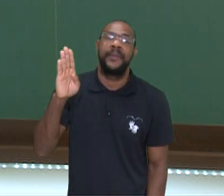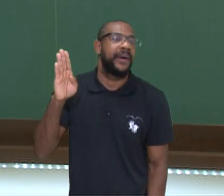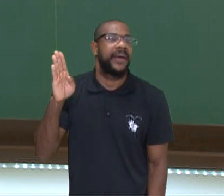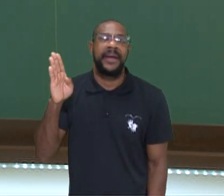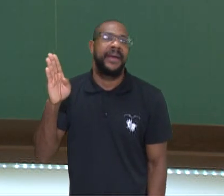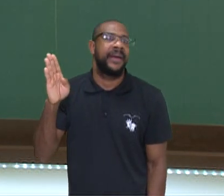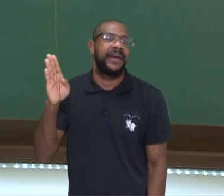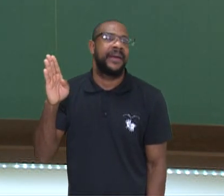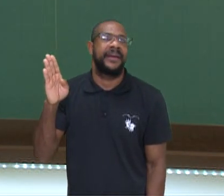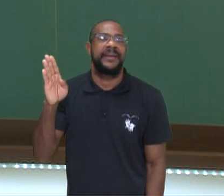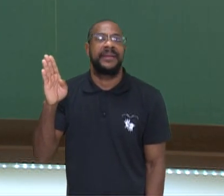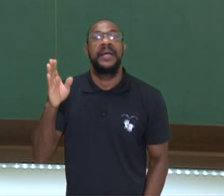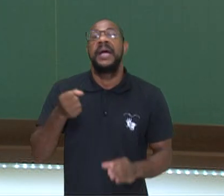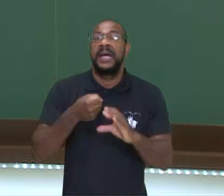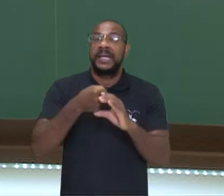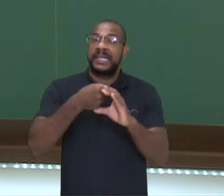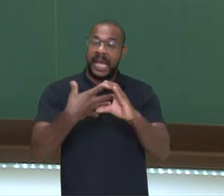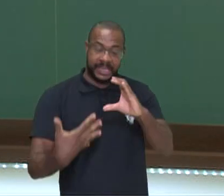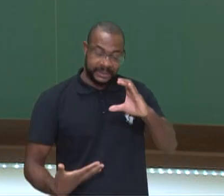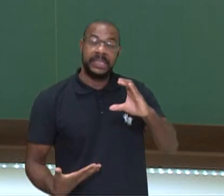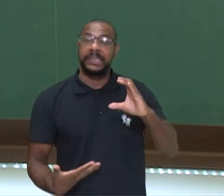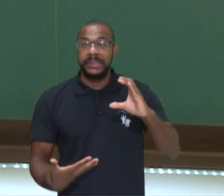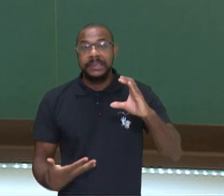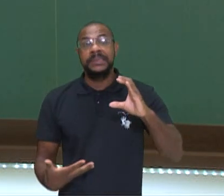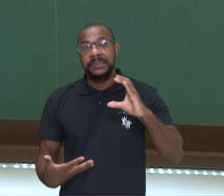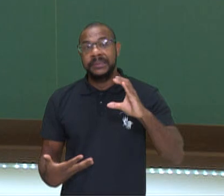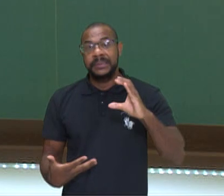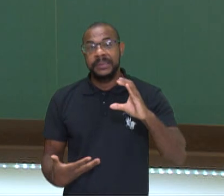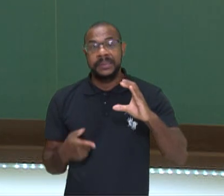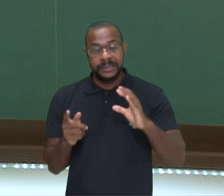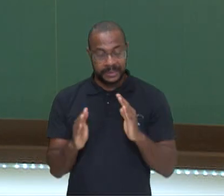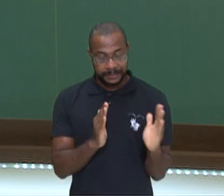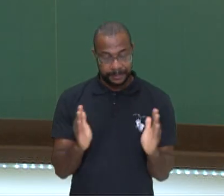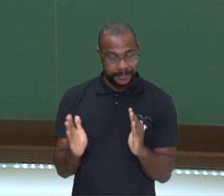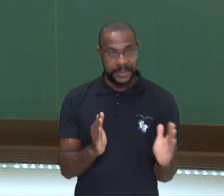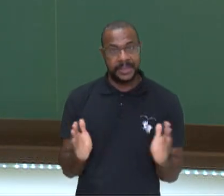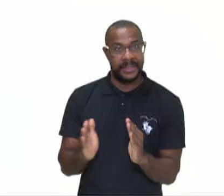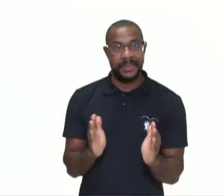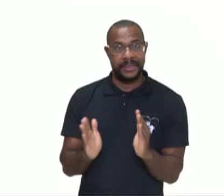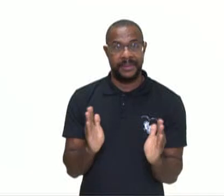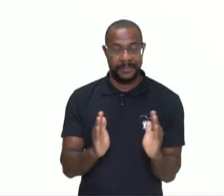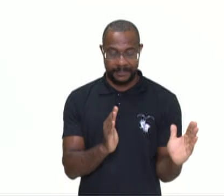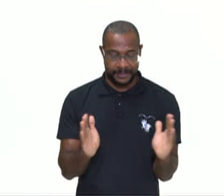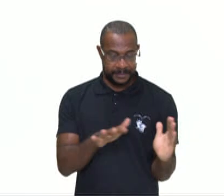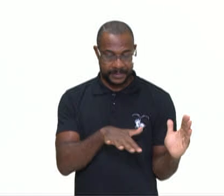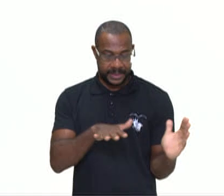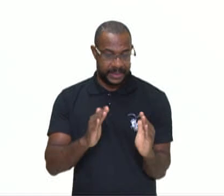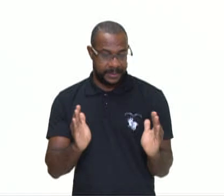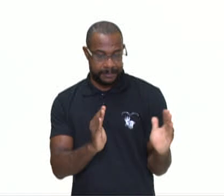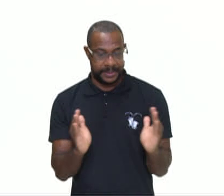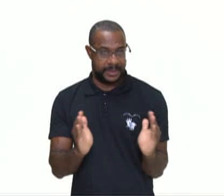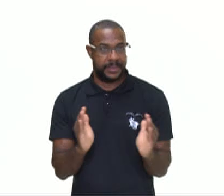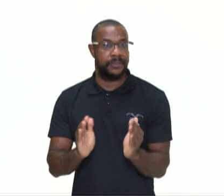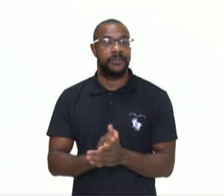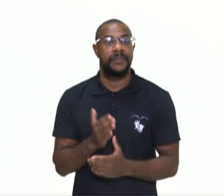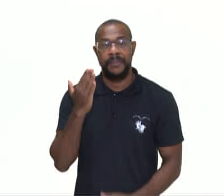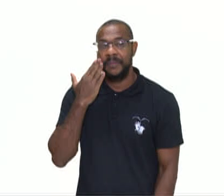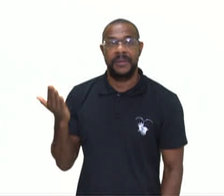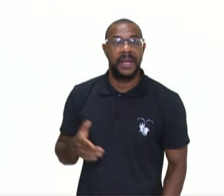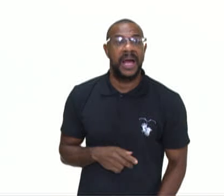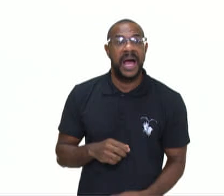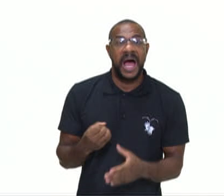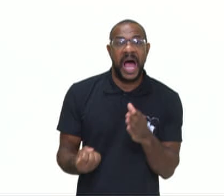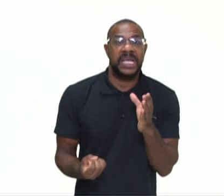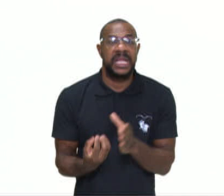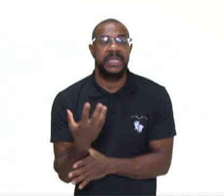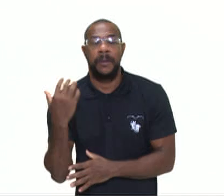a principal característica desse período parnasiano. A criação da beleza pelo uso perfeito